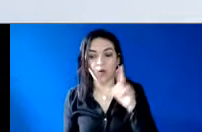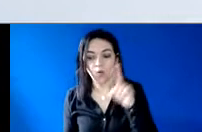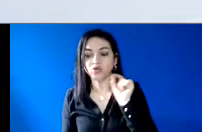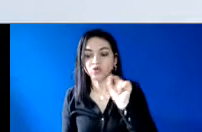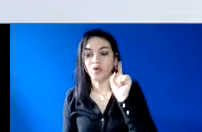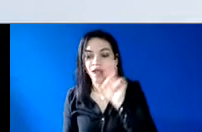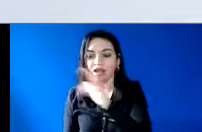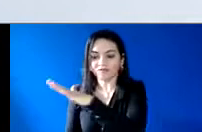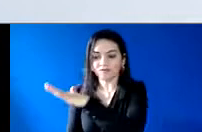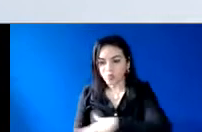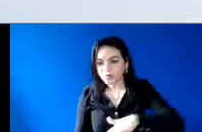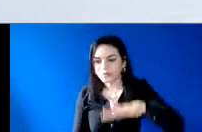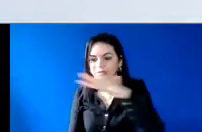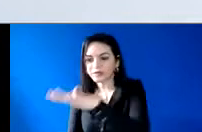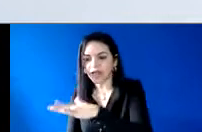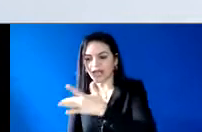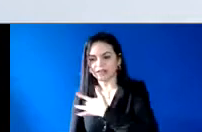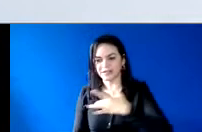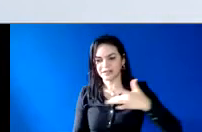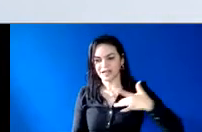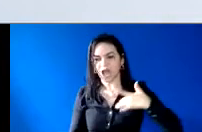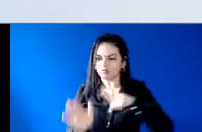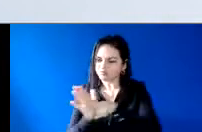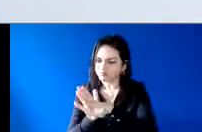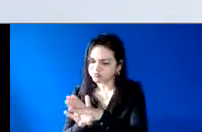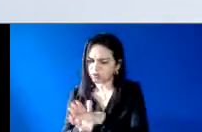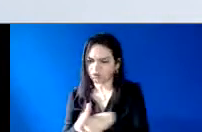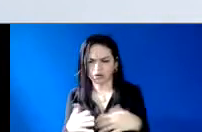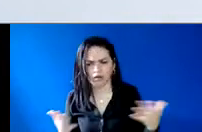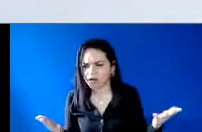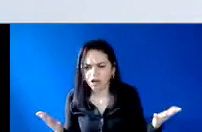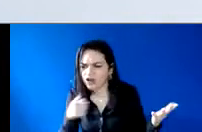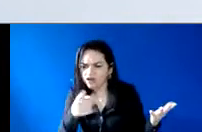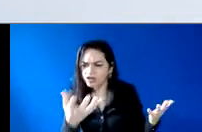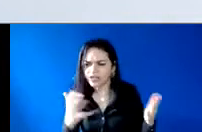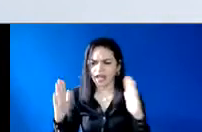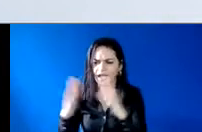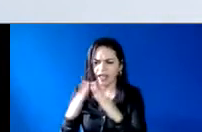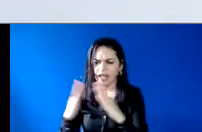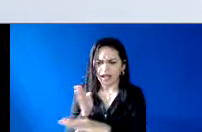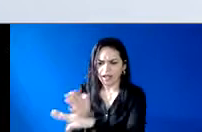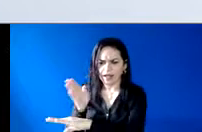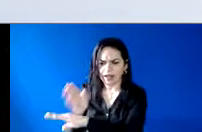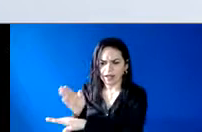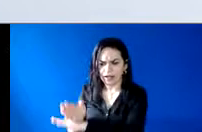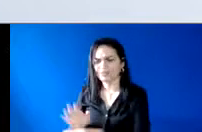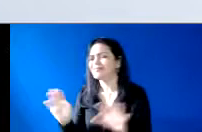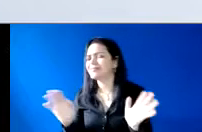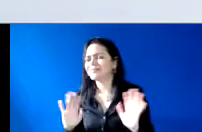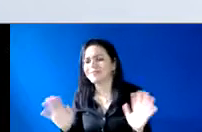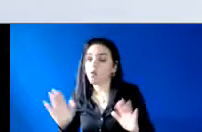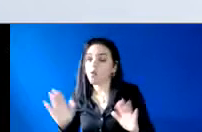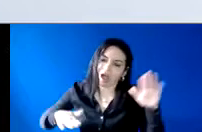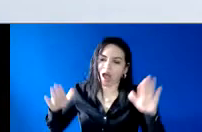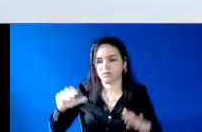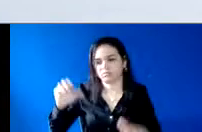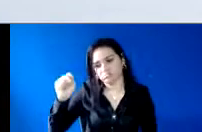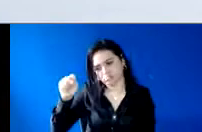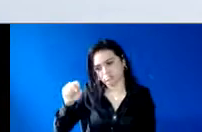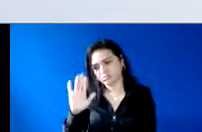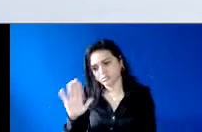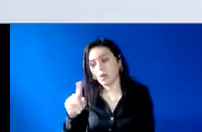no território. Saúde, sim, Marcos, mas você quer que a gente vá de casa em casa? Não, não precisa ir de casa em casa. E sim, às vezes é necessário.